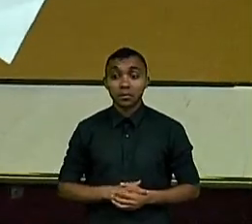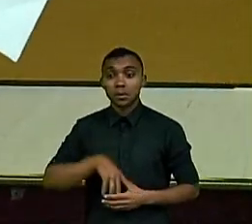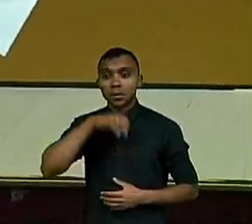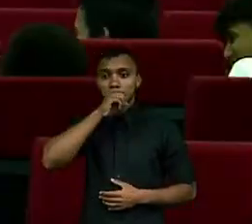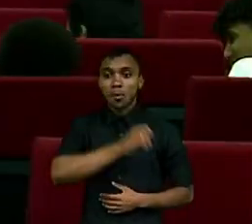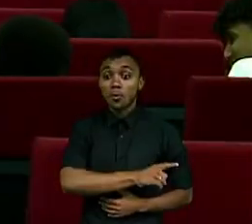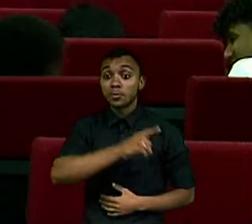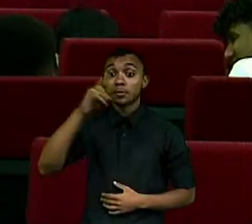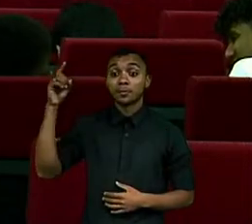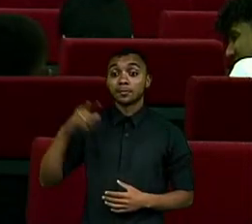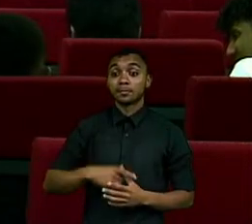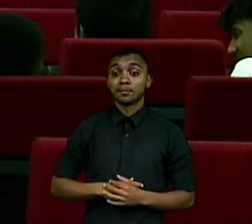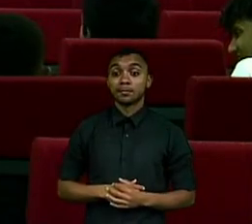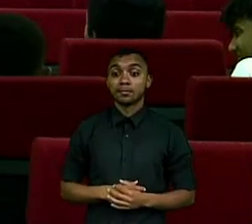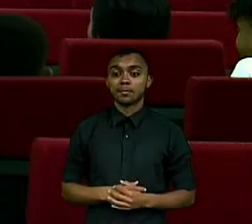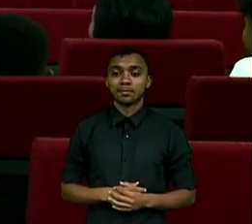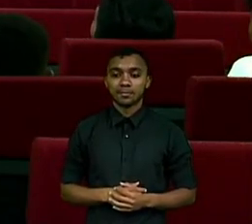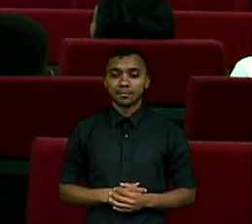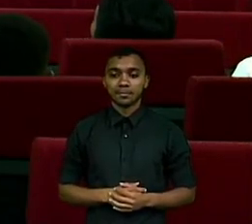meus amores